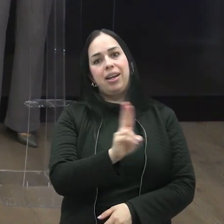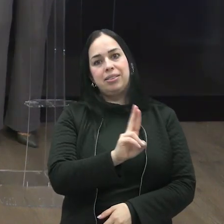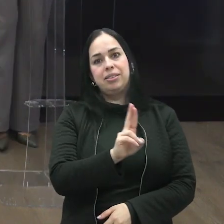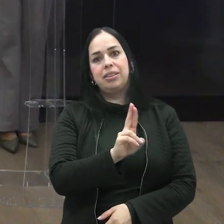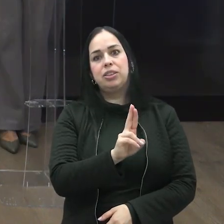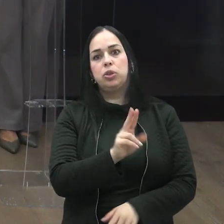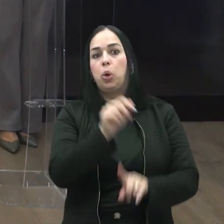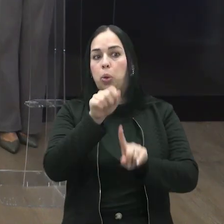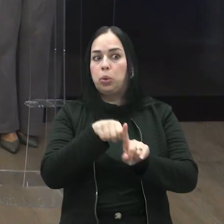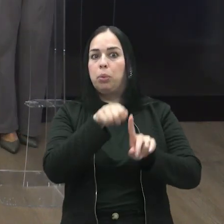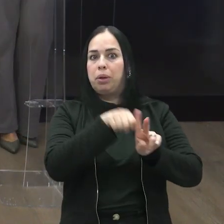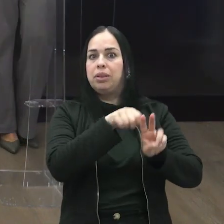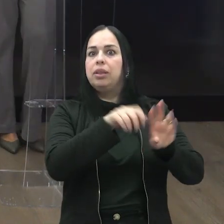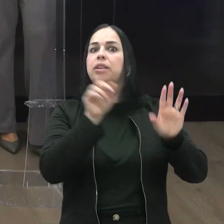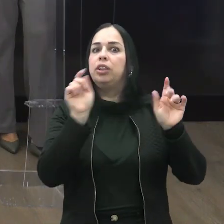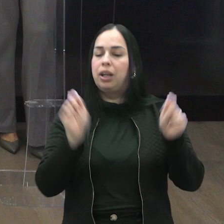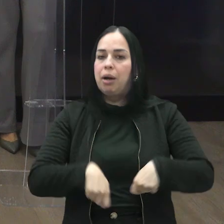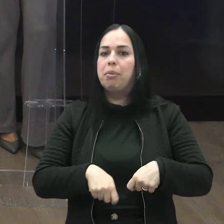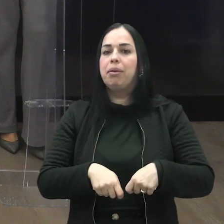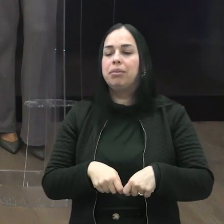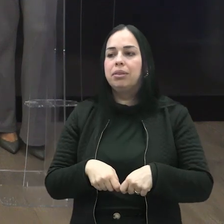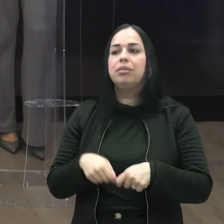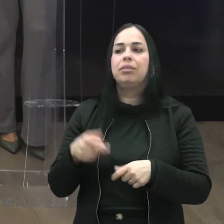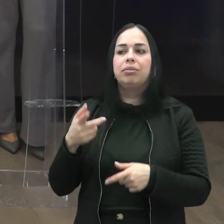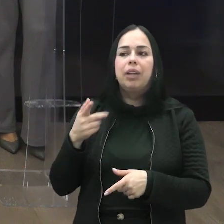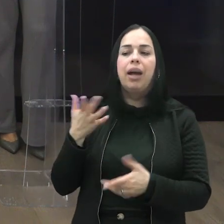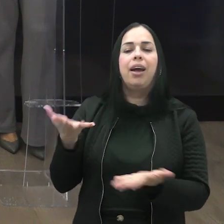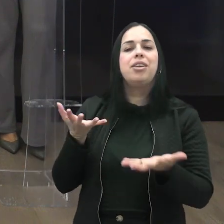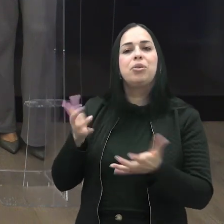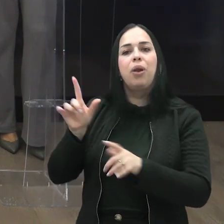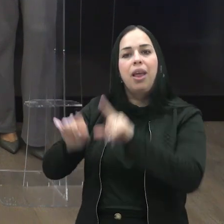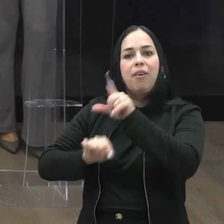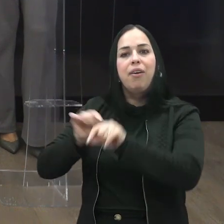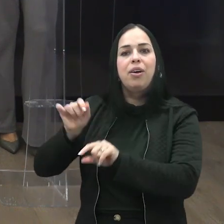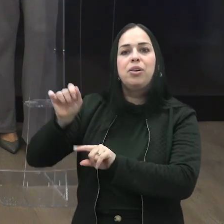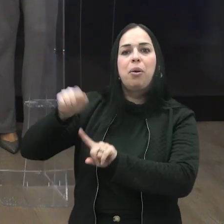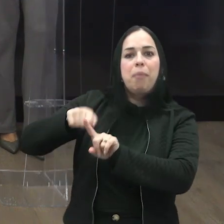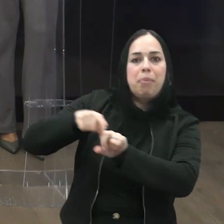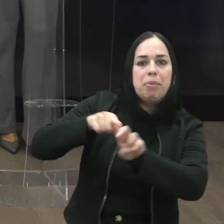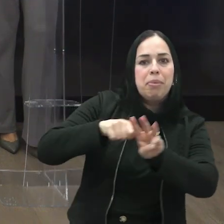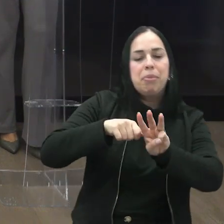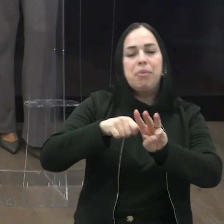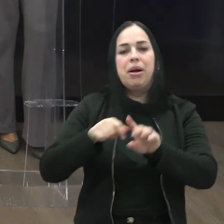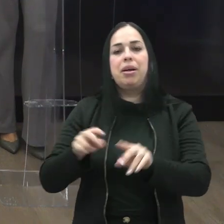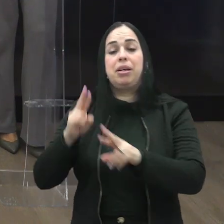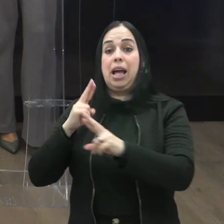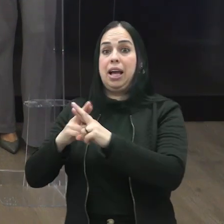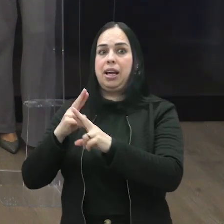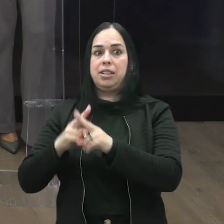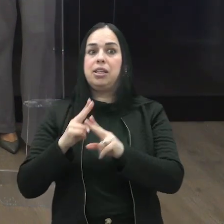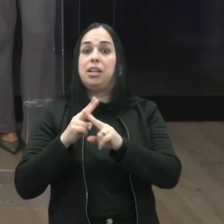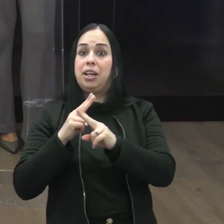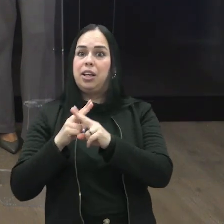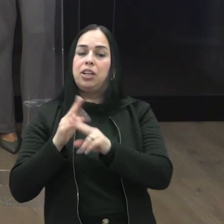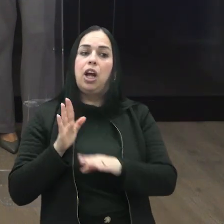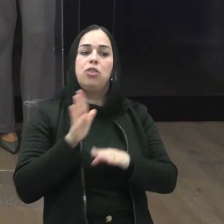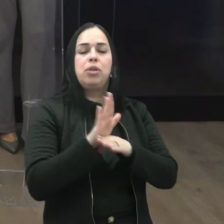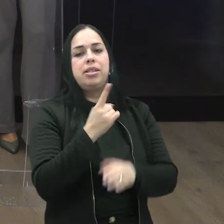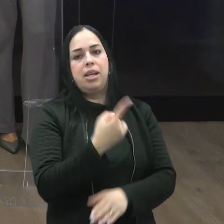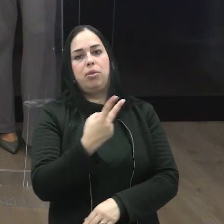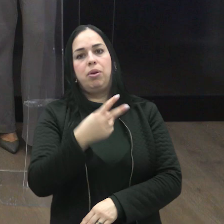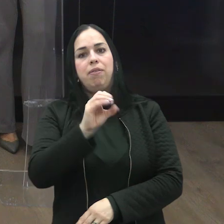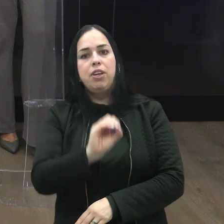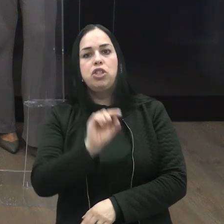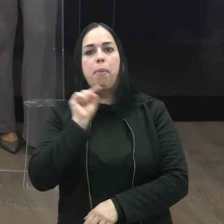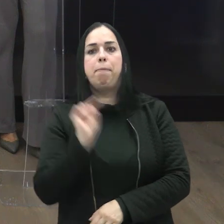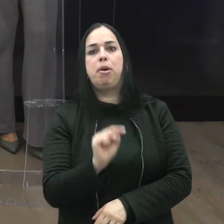R$ 12.000 mensais já buscam pela modalidade. A expectativa da Caixa é atender